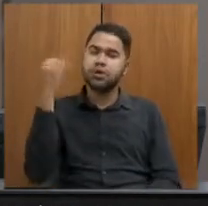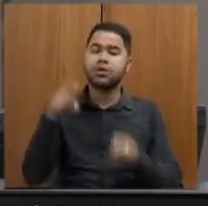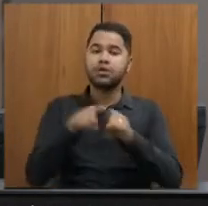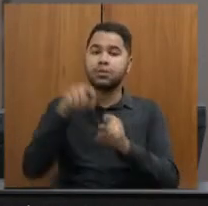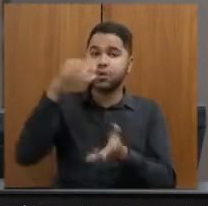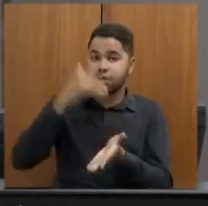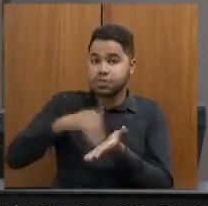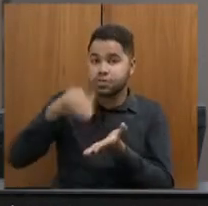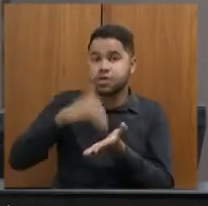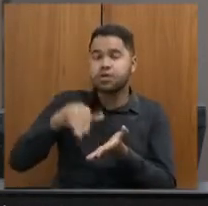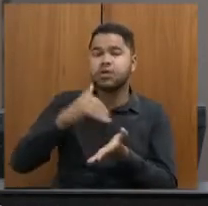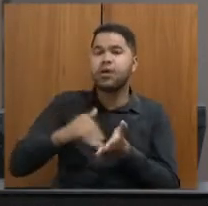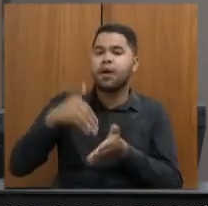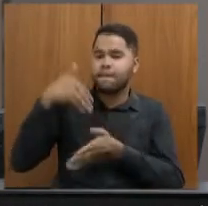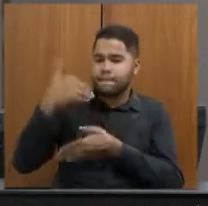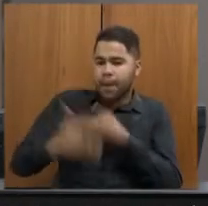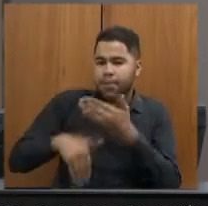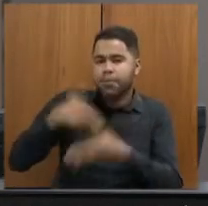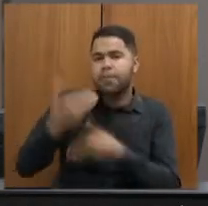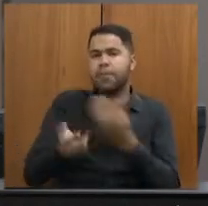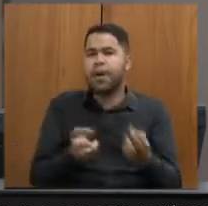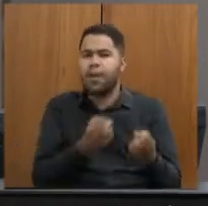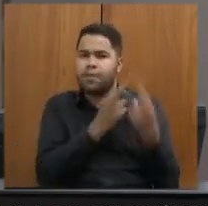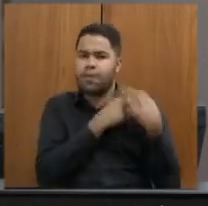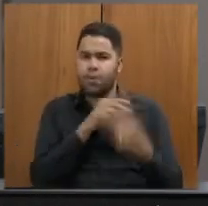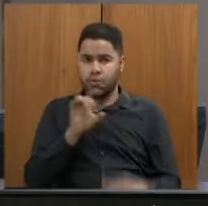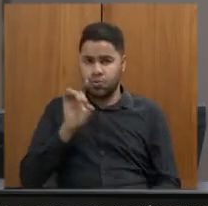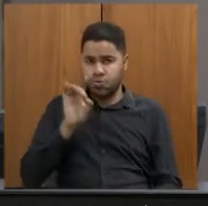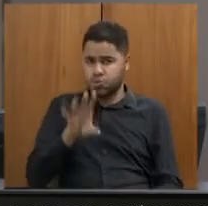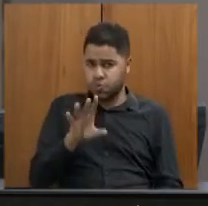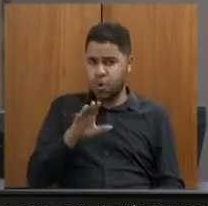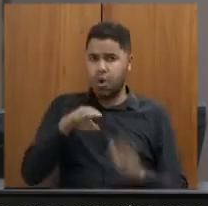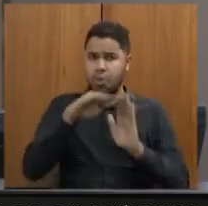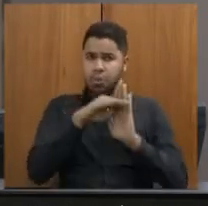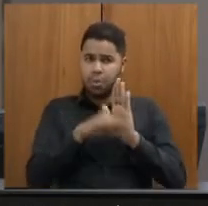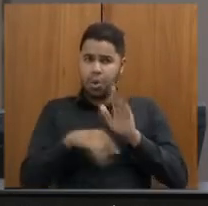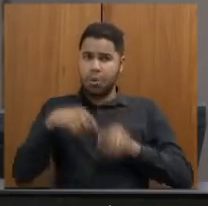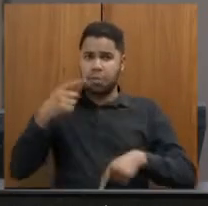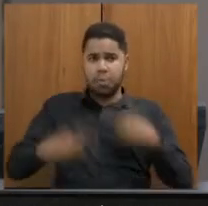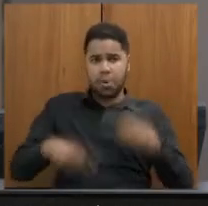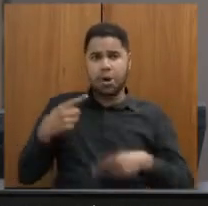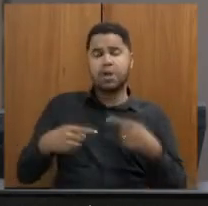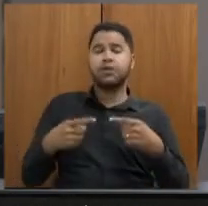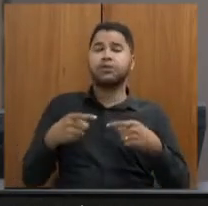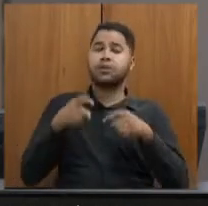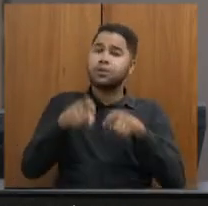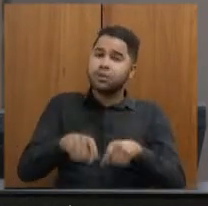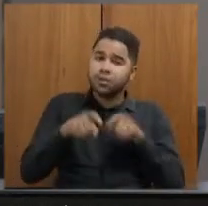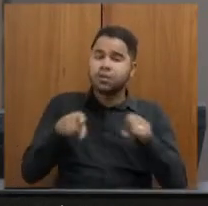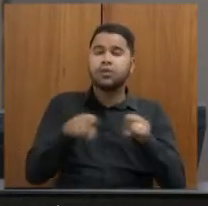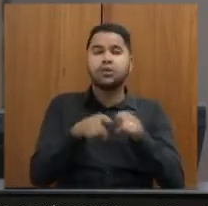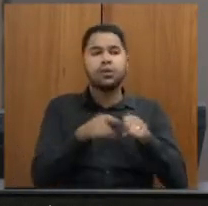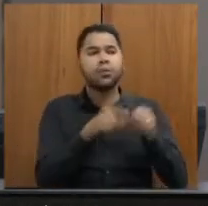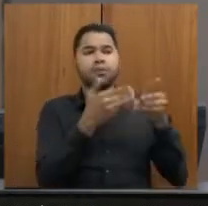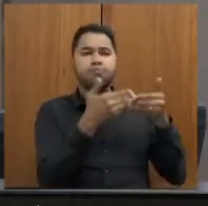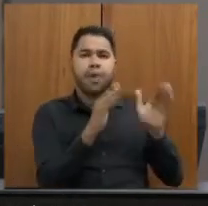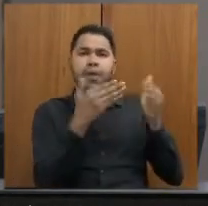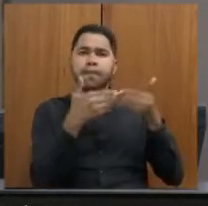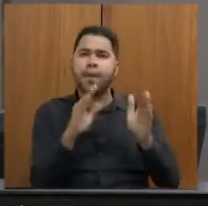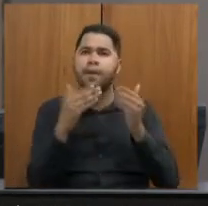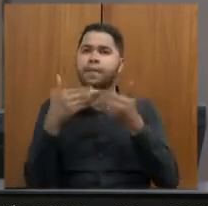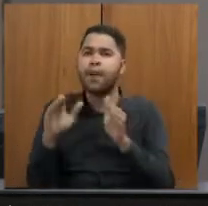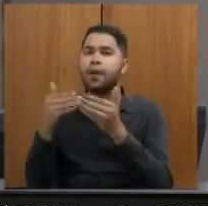que a secretaria está desempenhando o papel dela não só na questão das políticas agrícolas como abrir mercado para